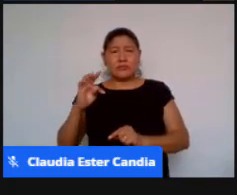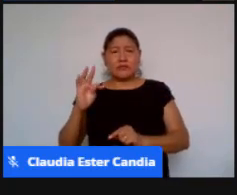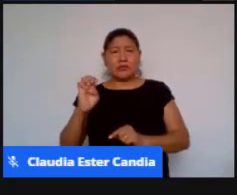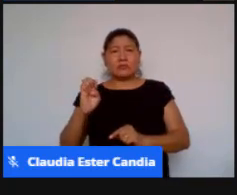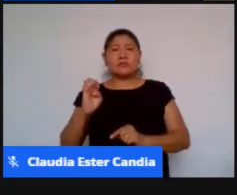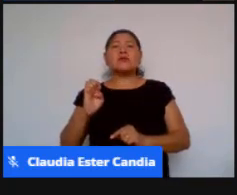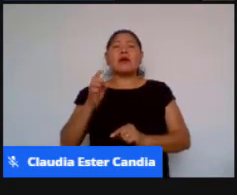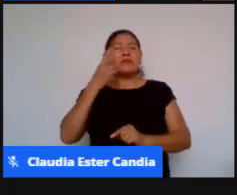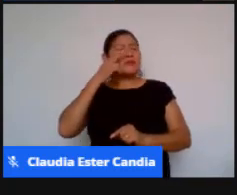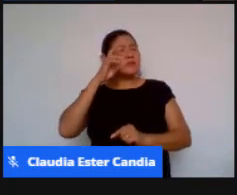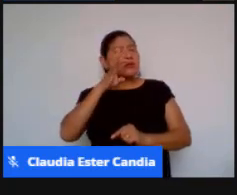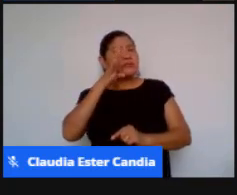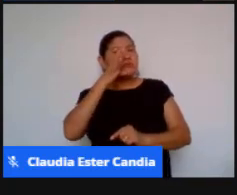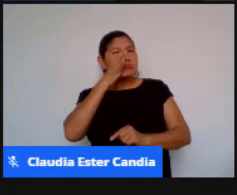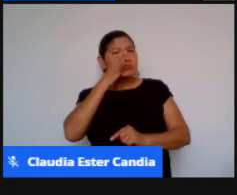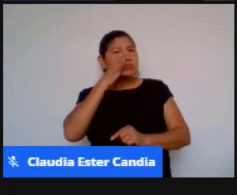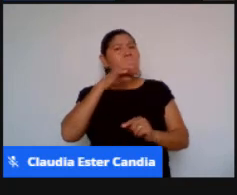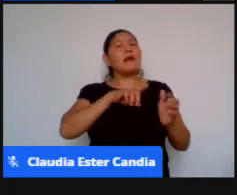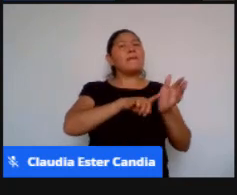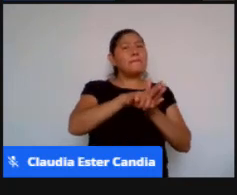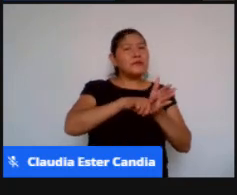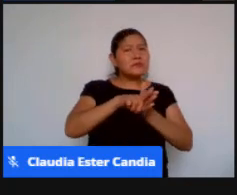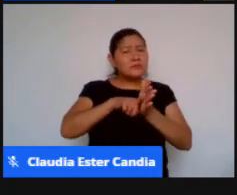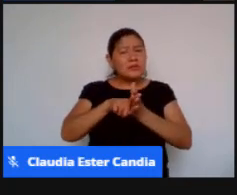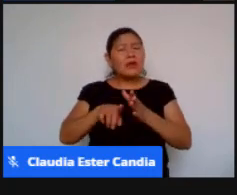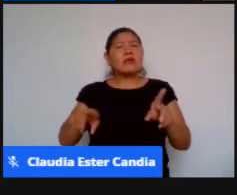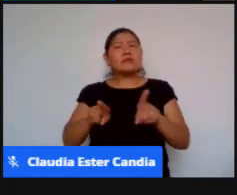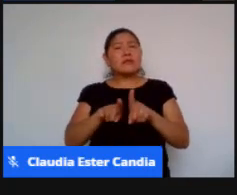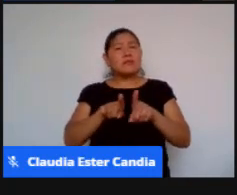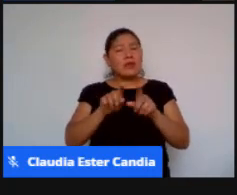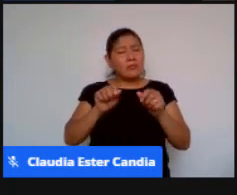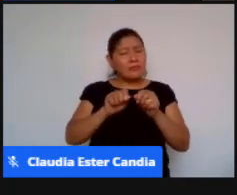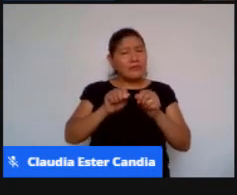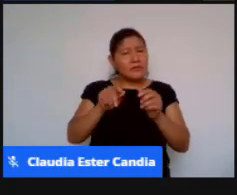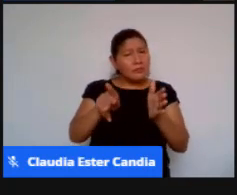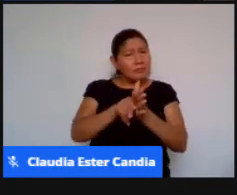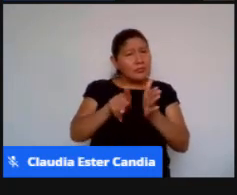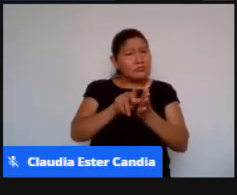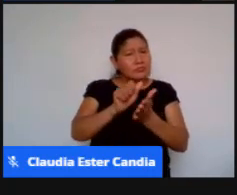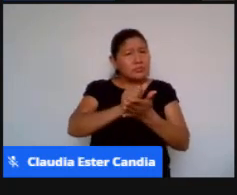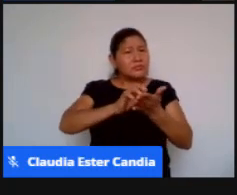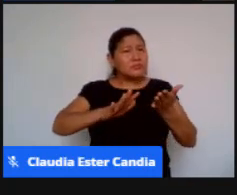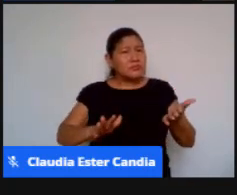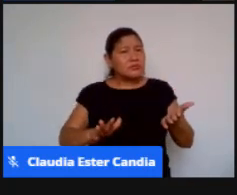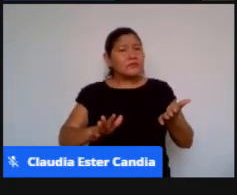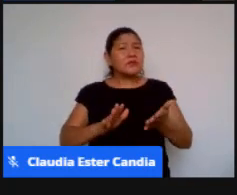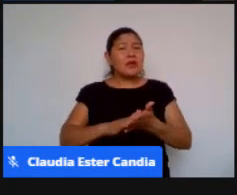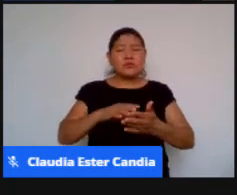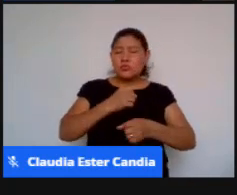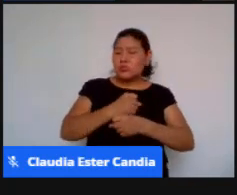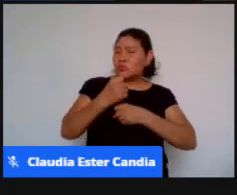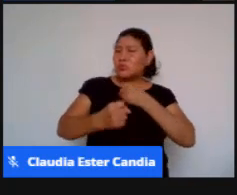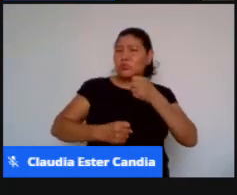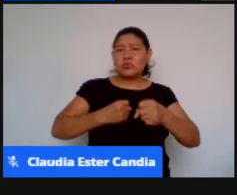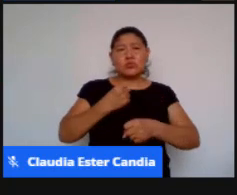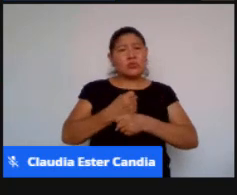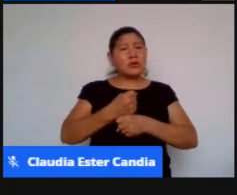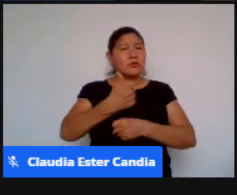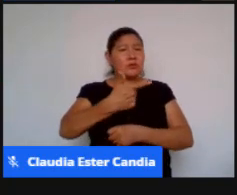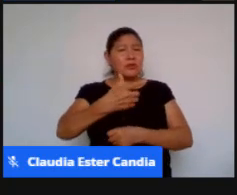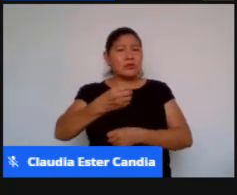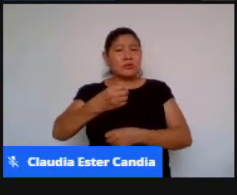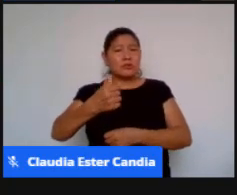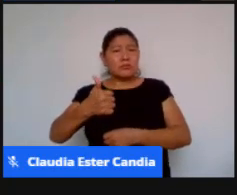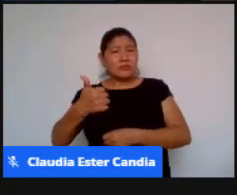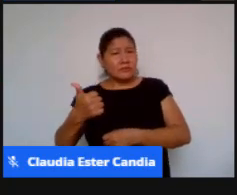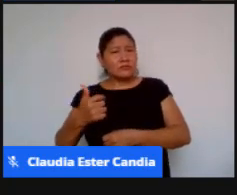podem buscar, fazer, né, para elaborar as atividades que ao longo do tempo, né, desse ano, provavelmente nós vamos